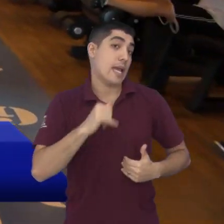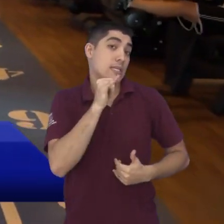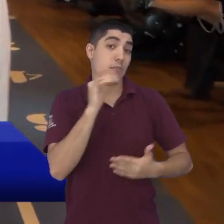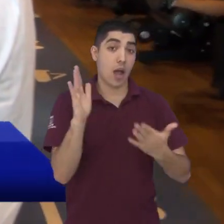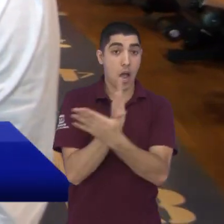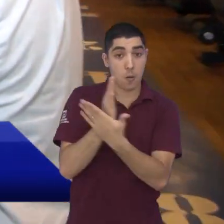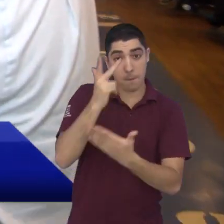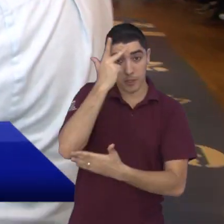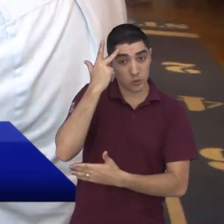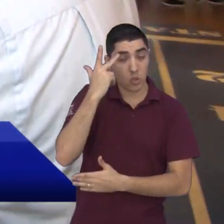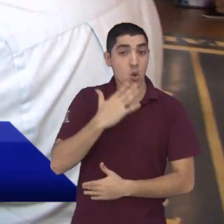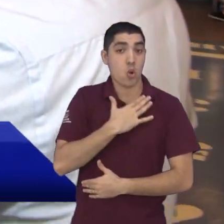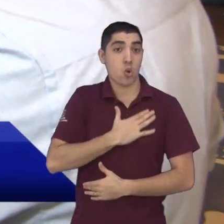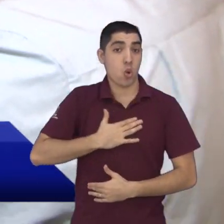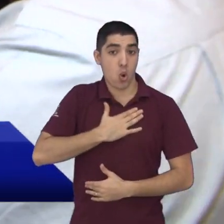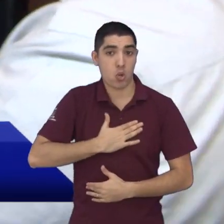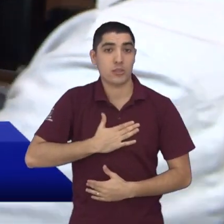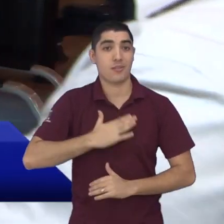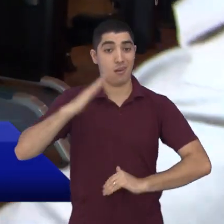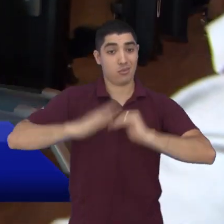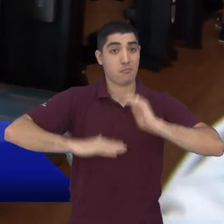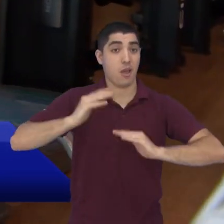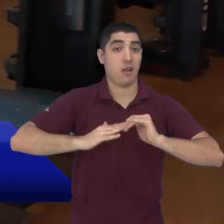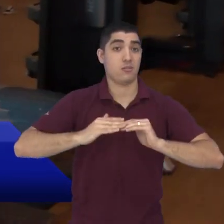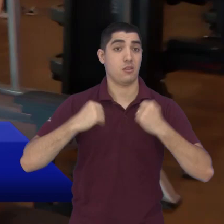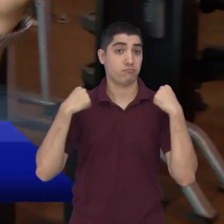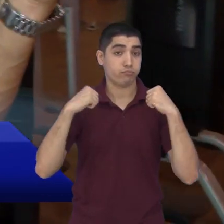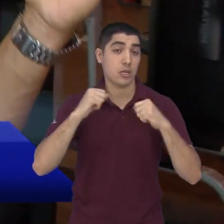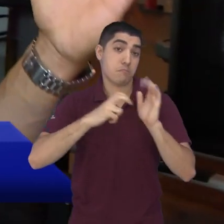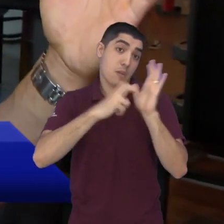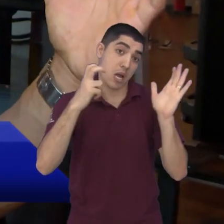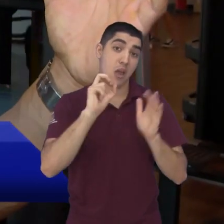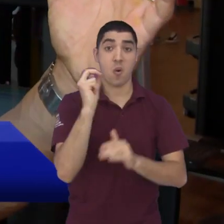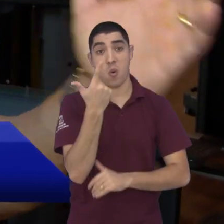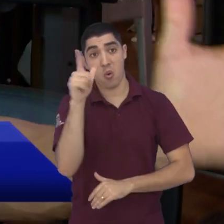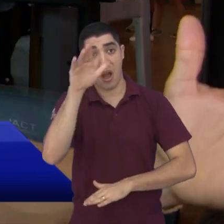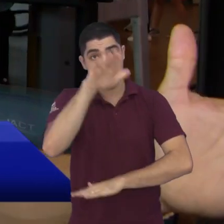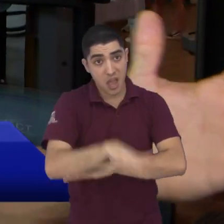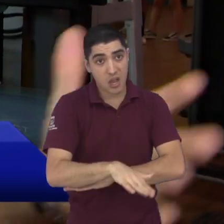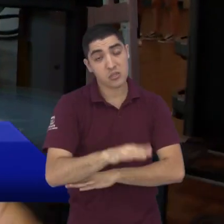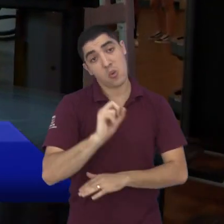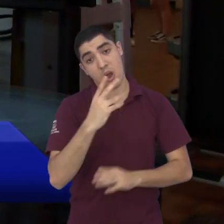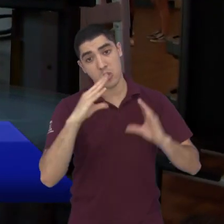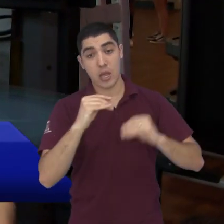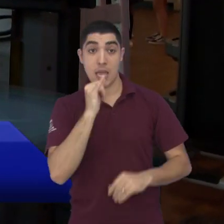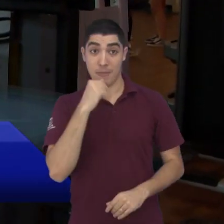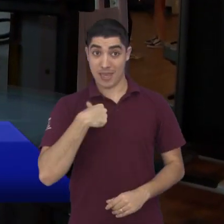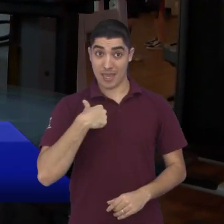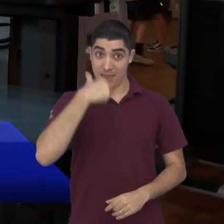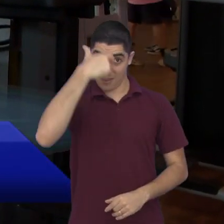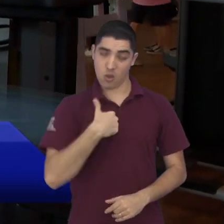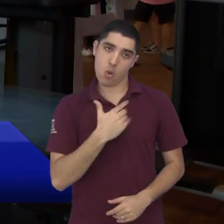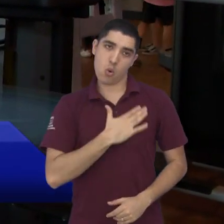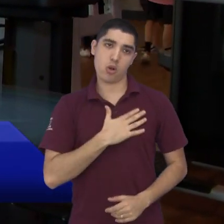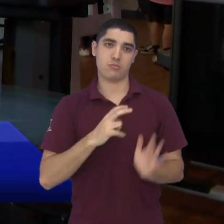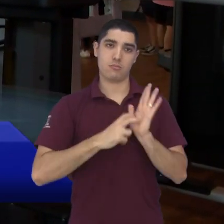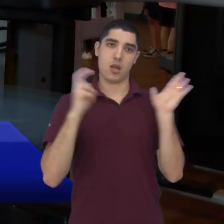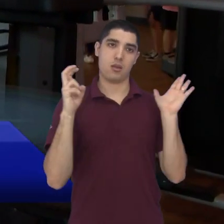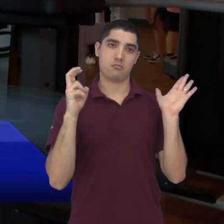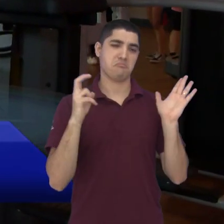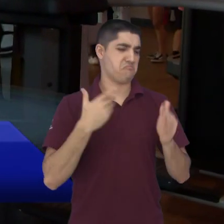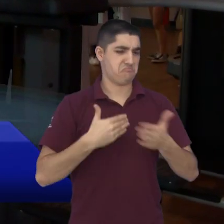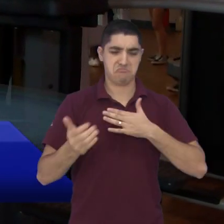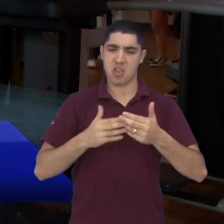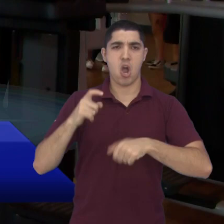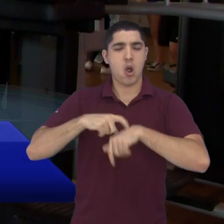seu relógio biológico tem pessoas que treinam mais melhor pela manhã tem pessoas que à tarde pessoas que à noite meu exemplo por exemplo eu gosto de